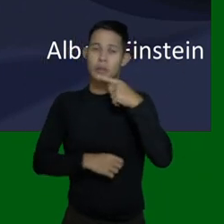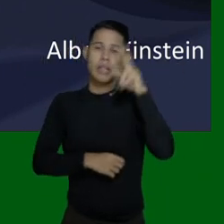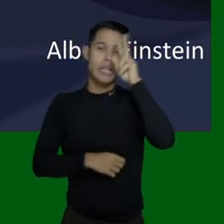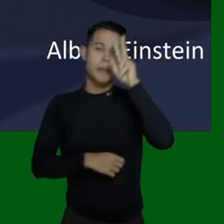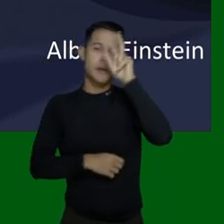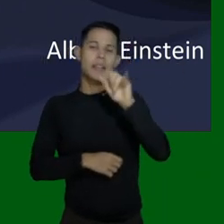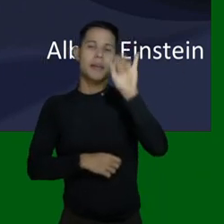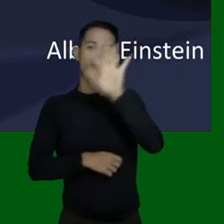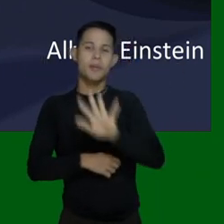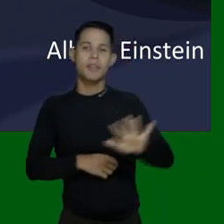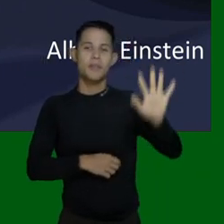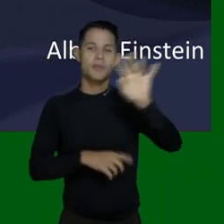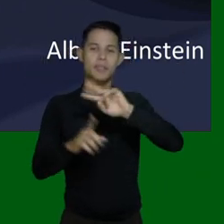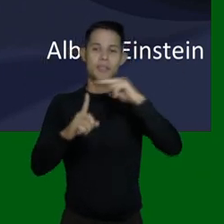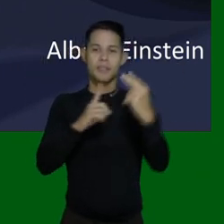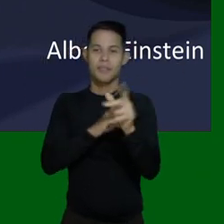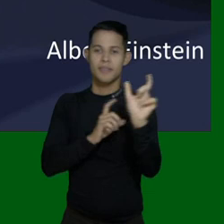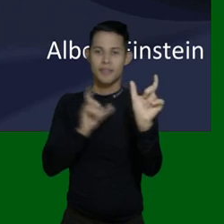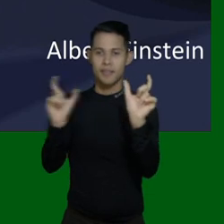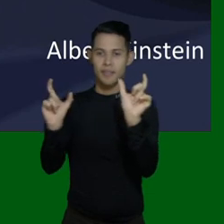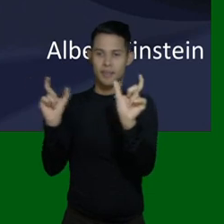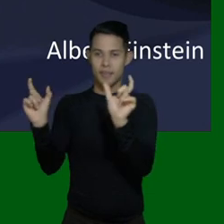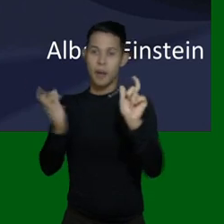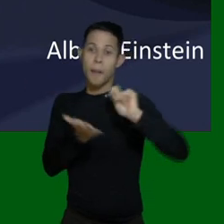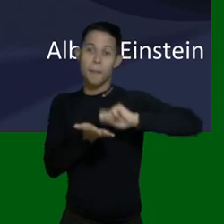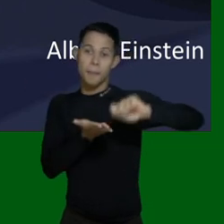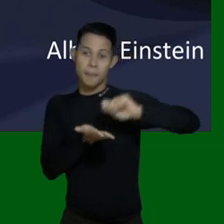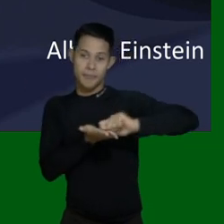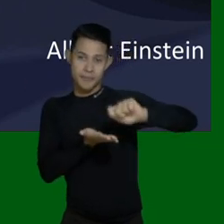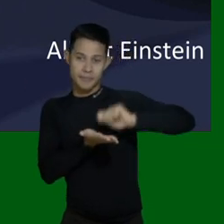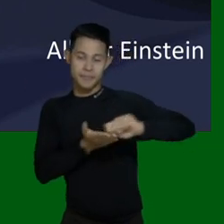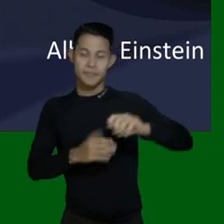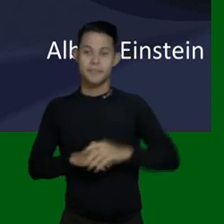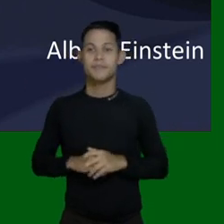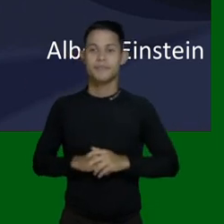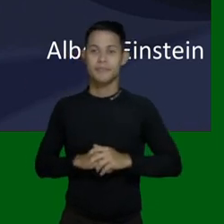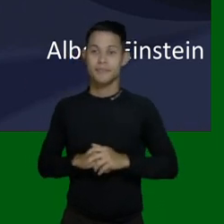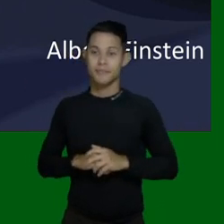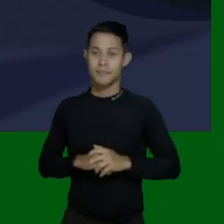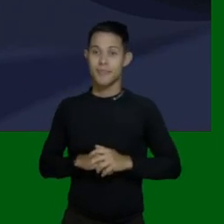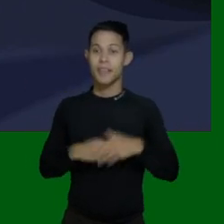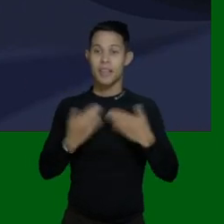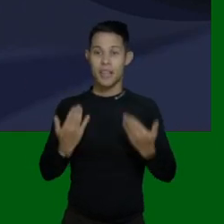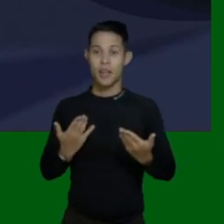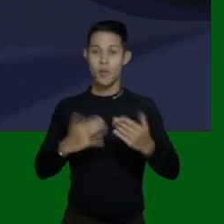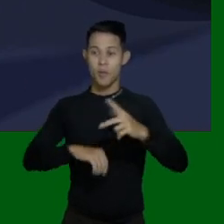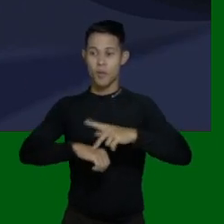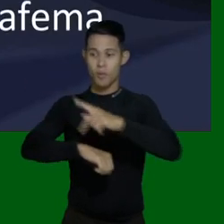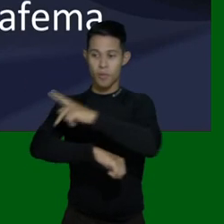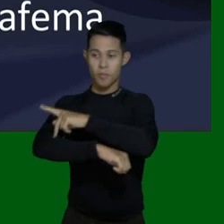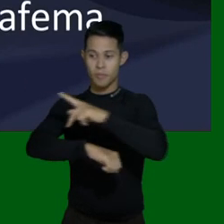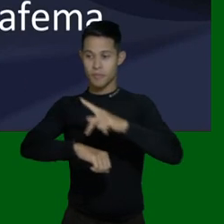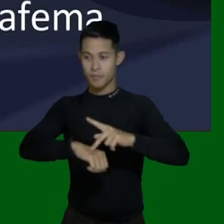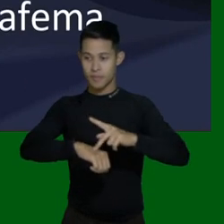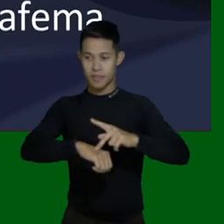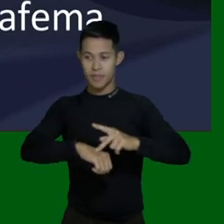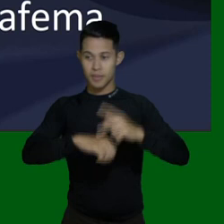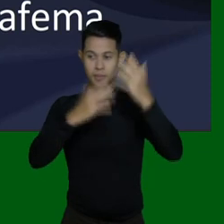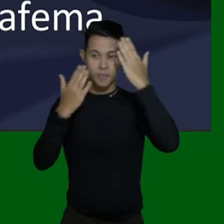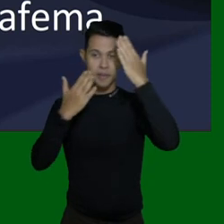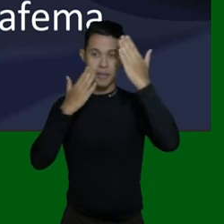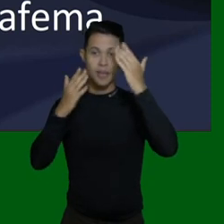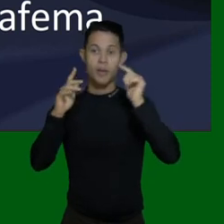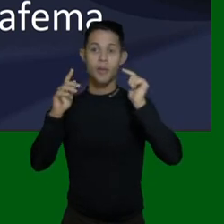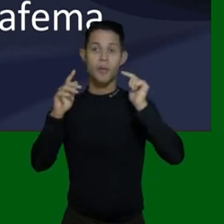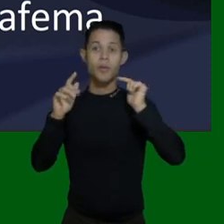escrita aí o que que o psicopedagogo trabalha o que que eu o que que nós trabalhamos